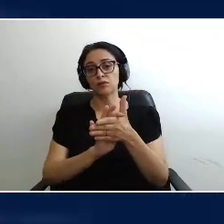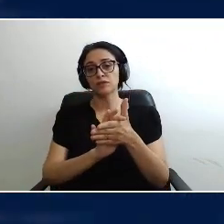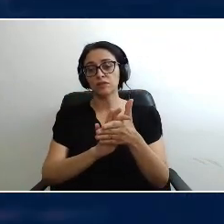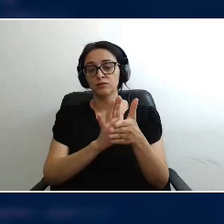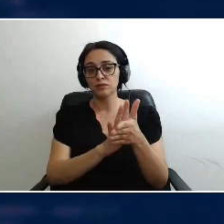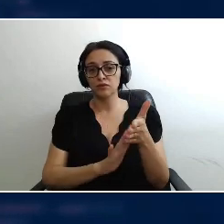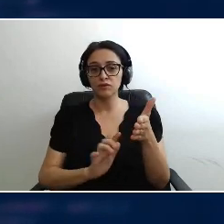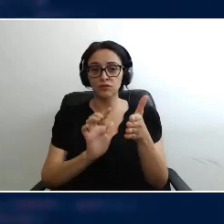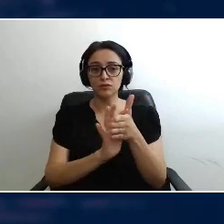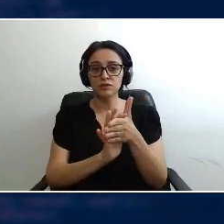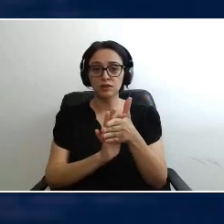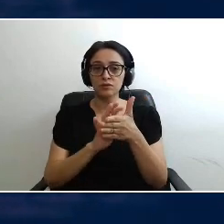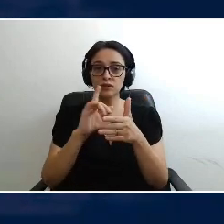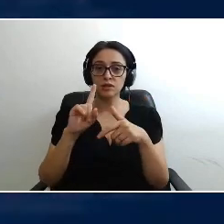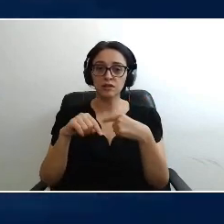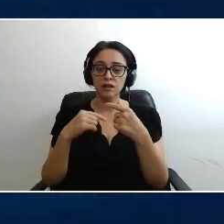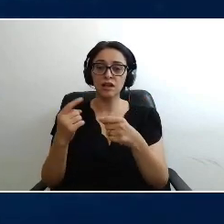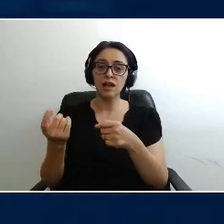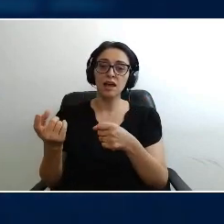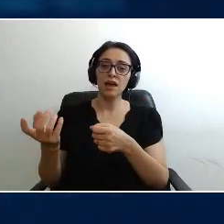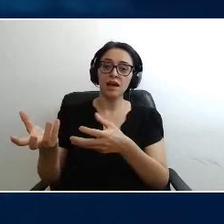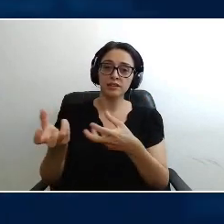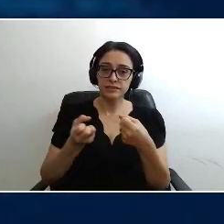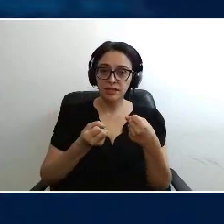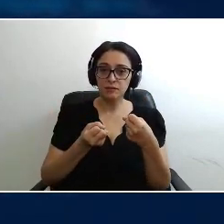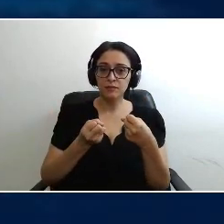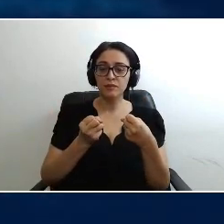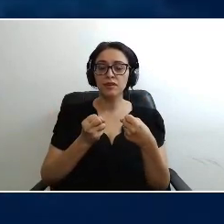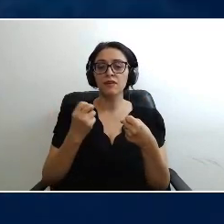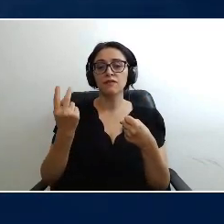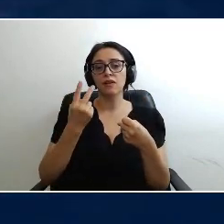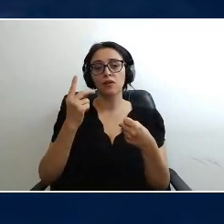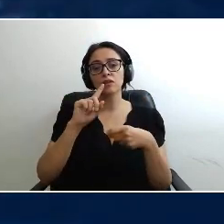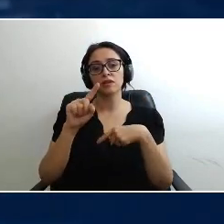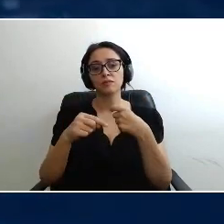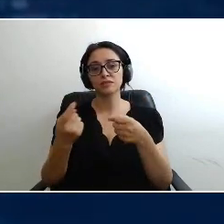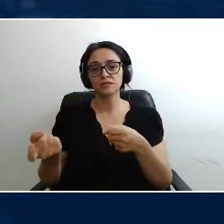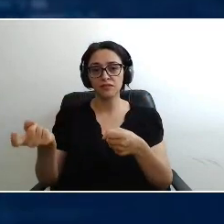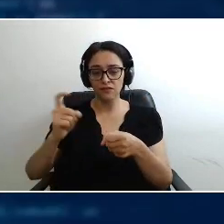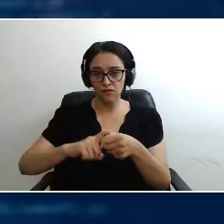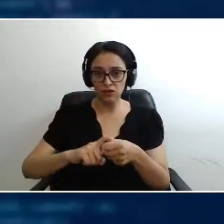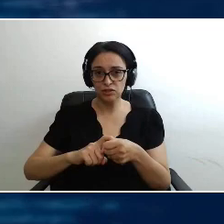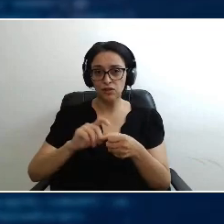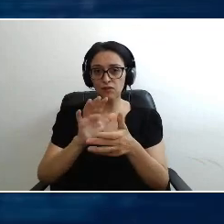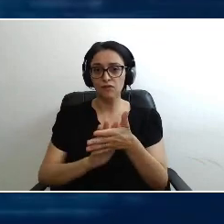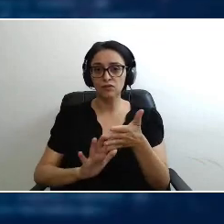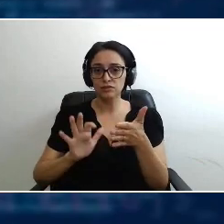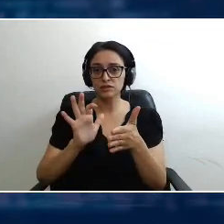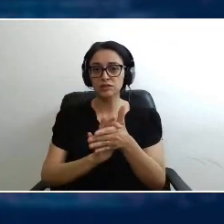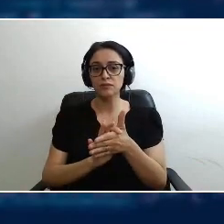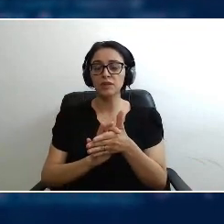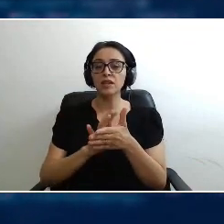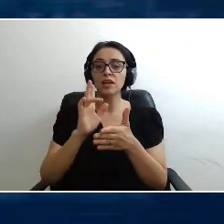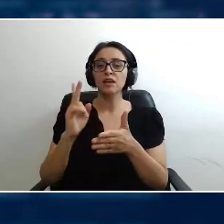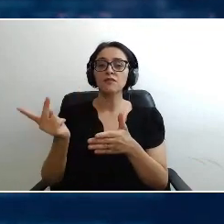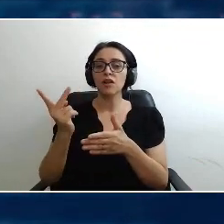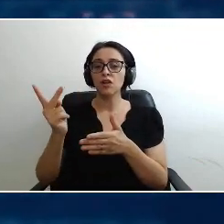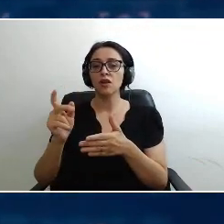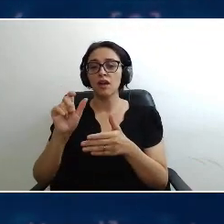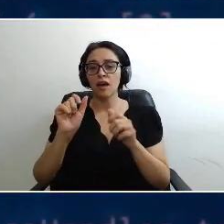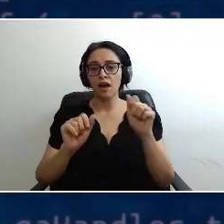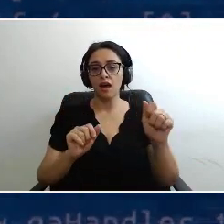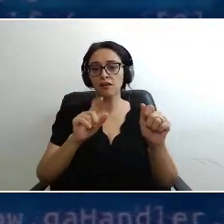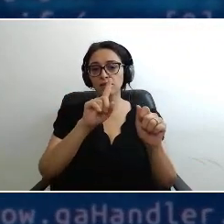multiply by, ela recebe um valor b e retorna outra função, retorna uma closure, que é o que vai receber o valor a e vai fazer a multiplicação